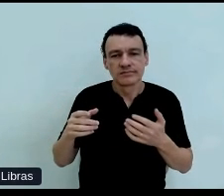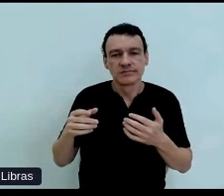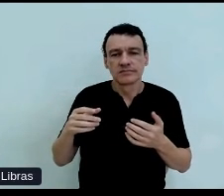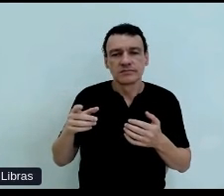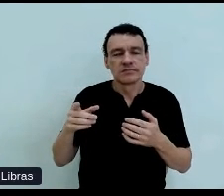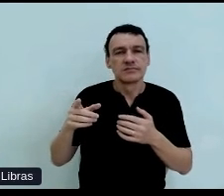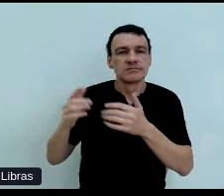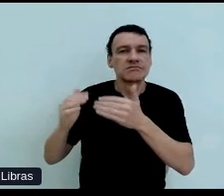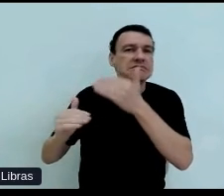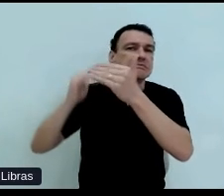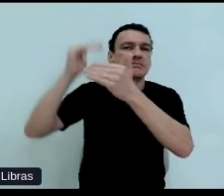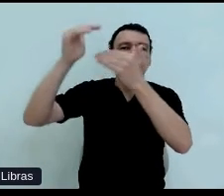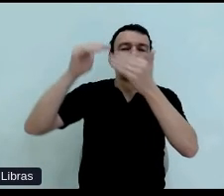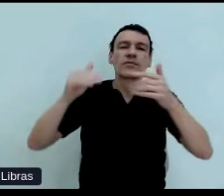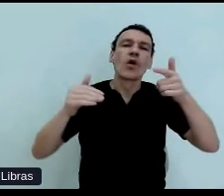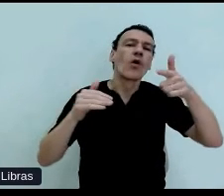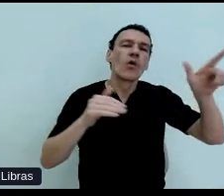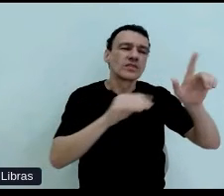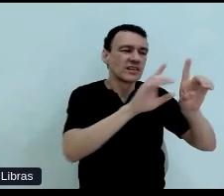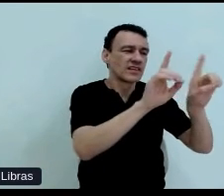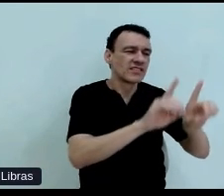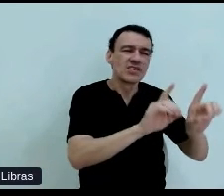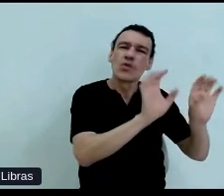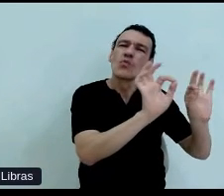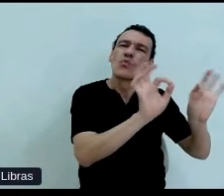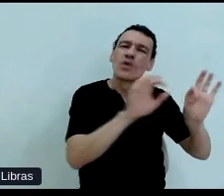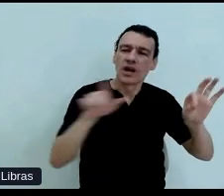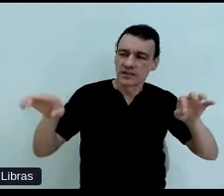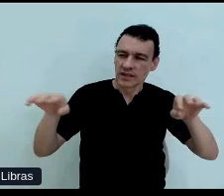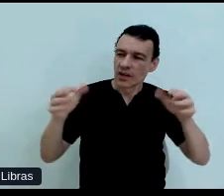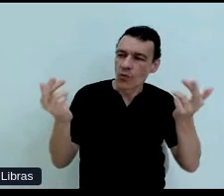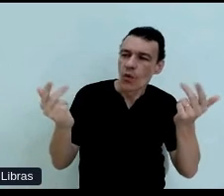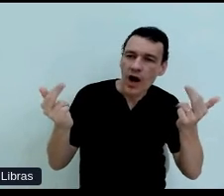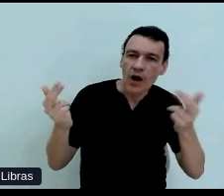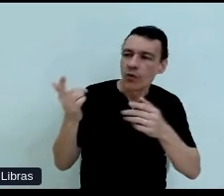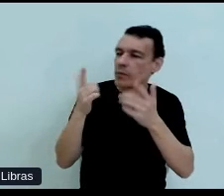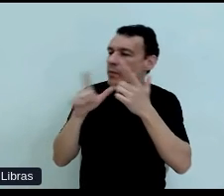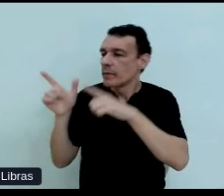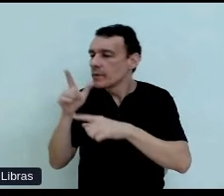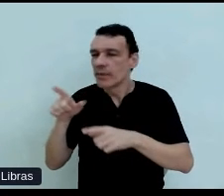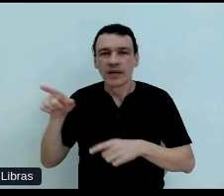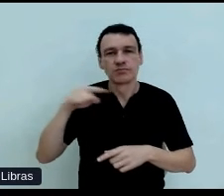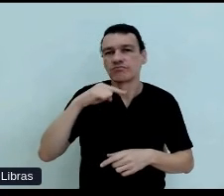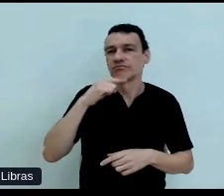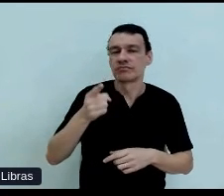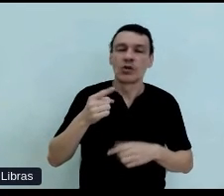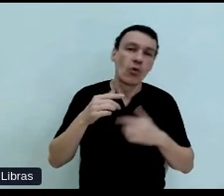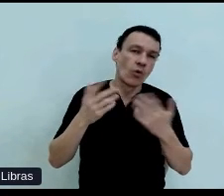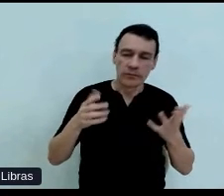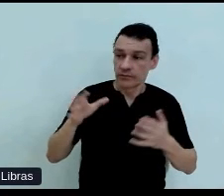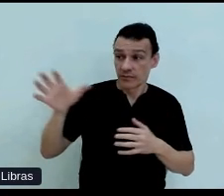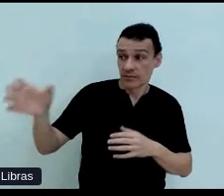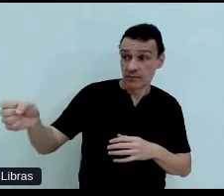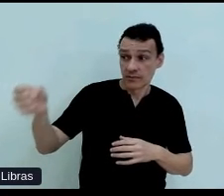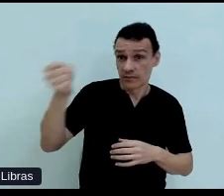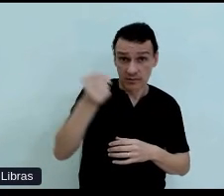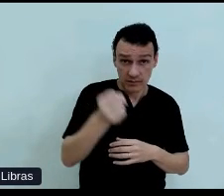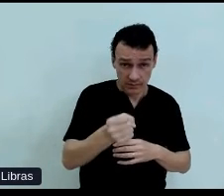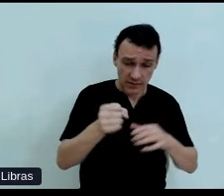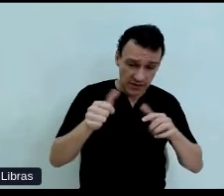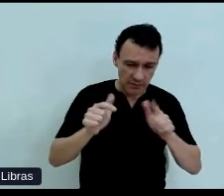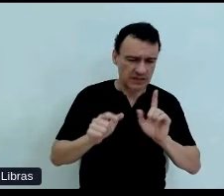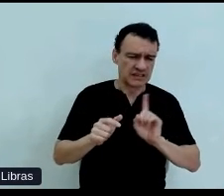hoje. Existe um olhar ainda muito discriminatório e que acha que as pessoas com deficiência, elas não